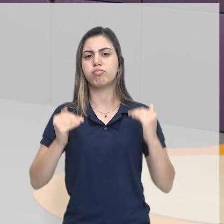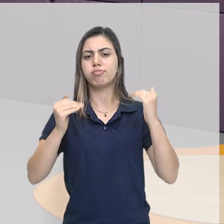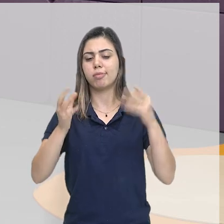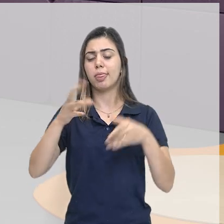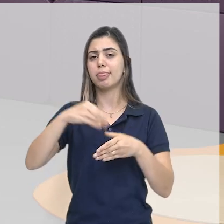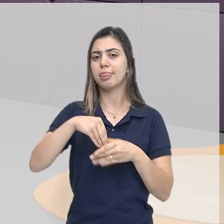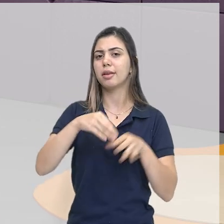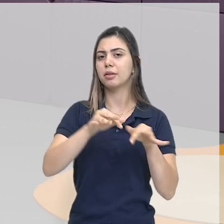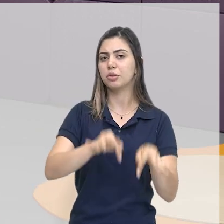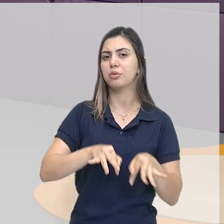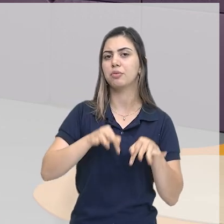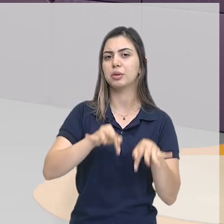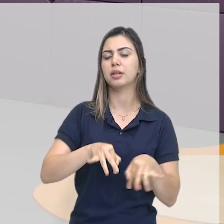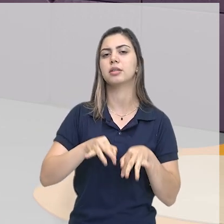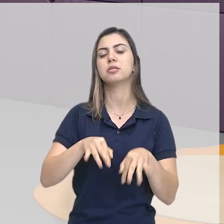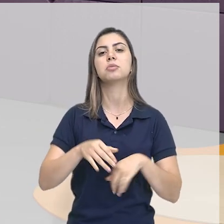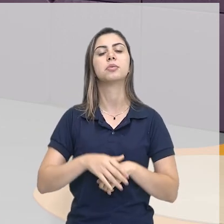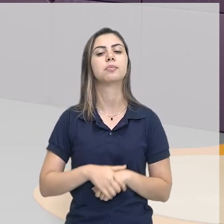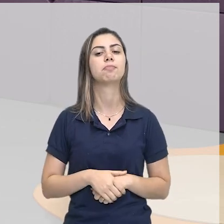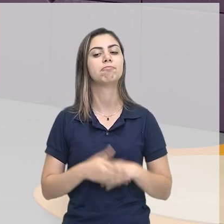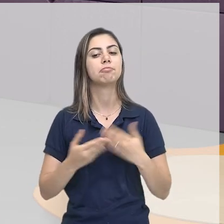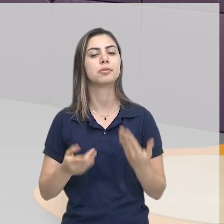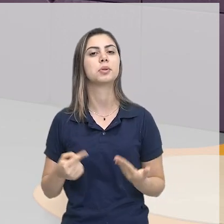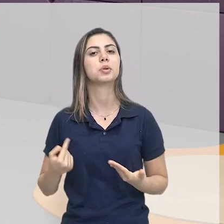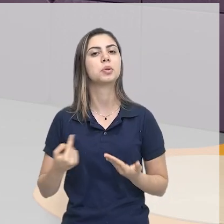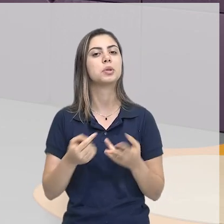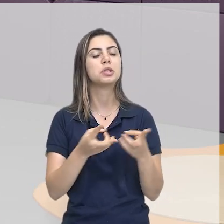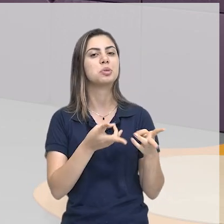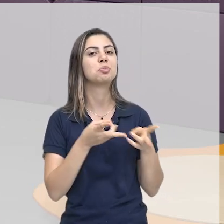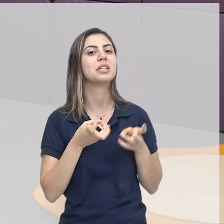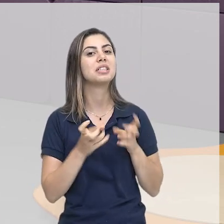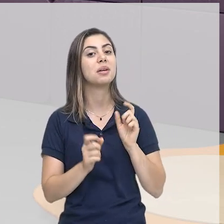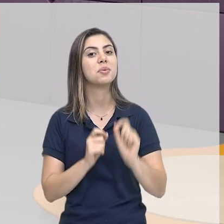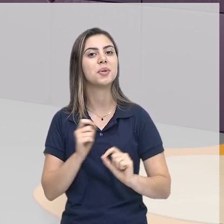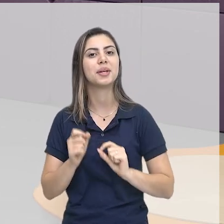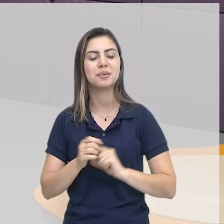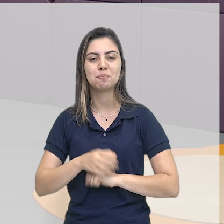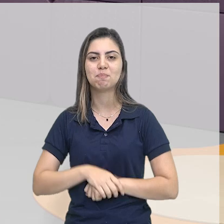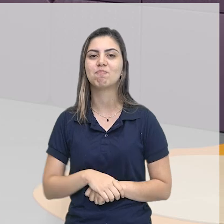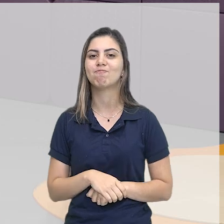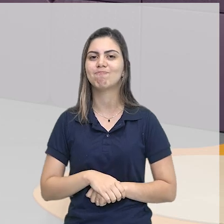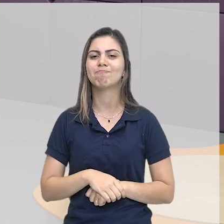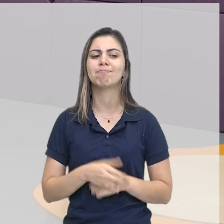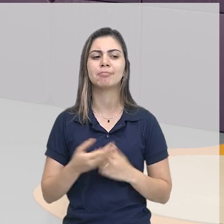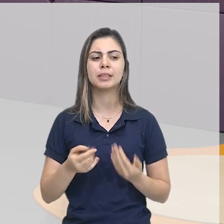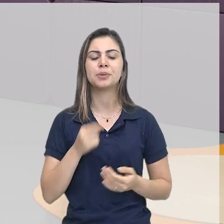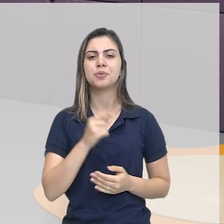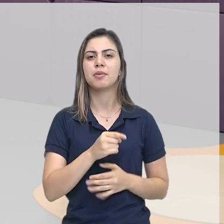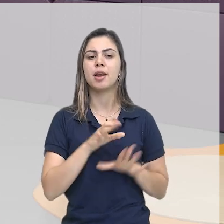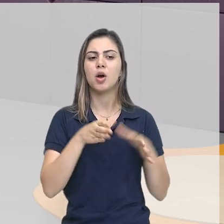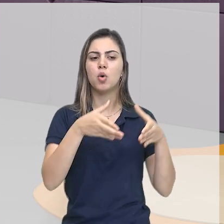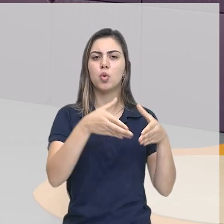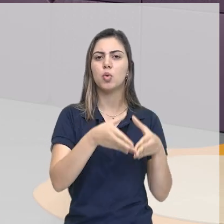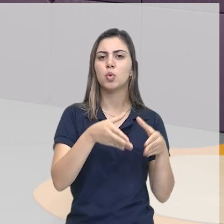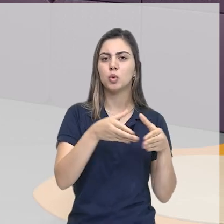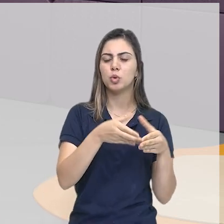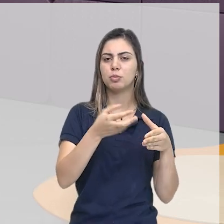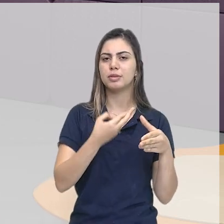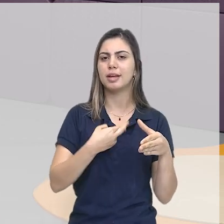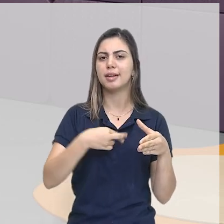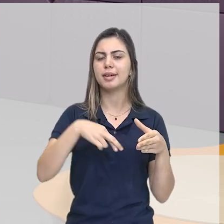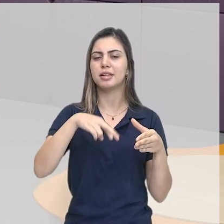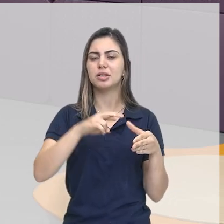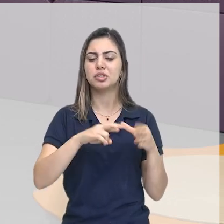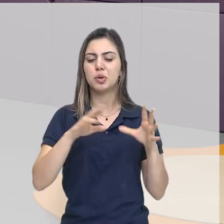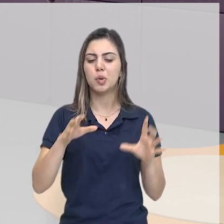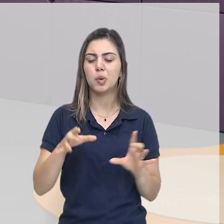feudal. Então você percebe justamente como a figura, né, do clero, do religioso